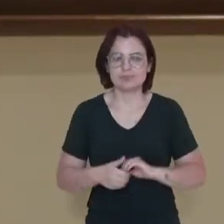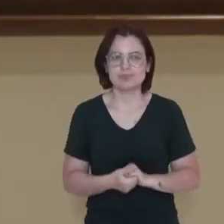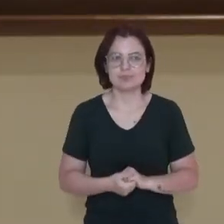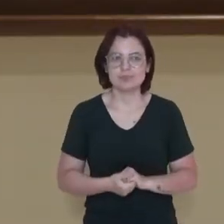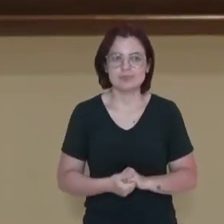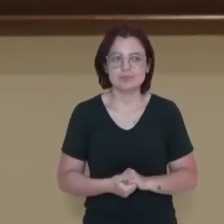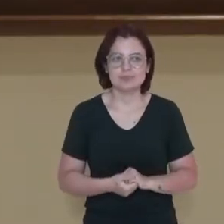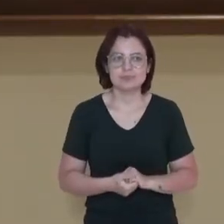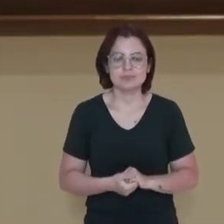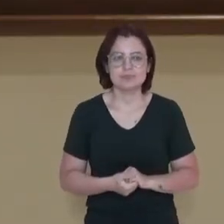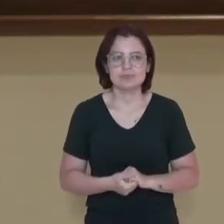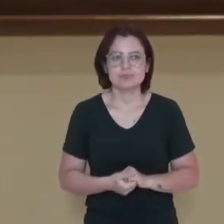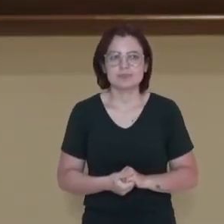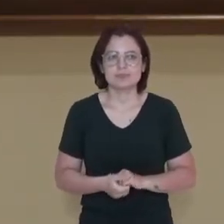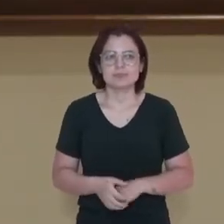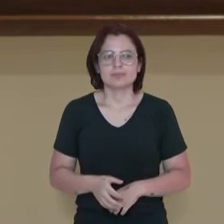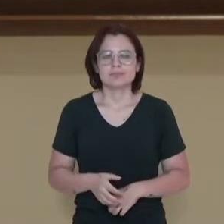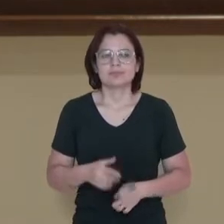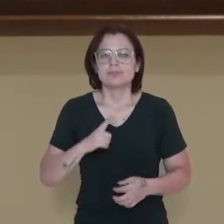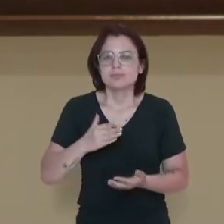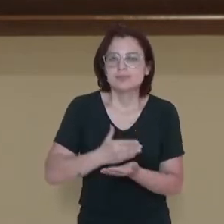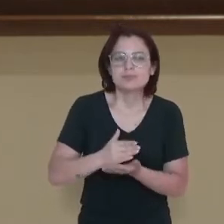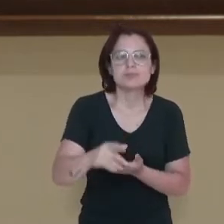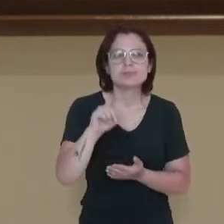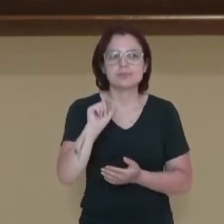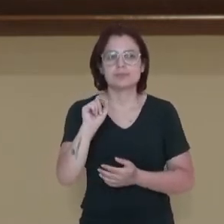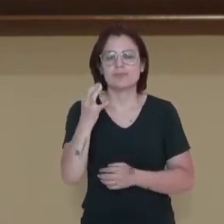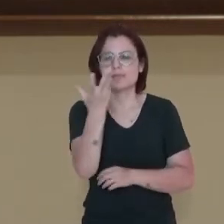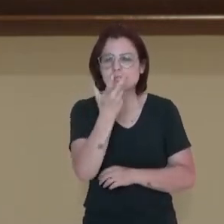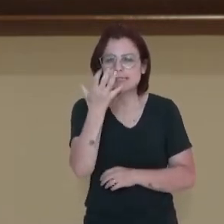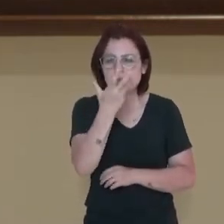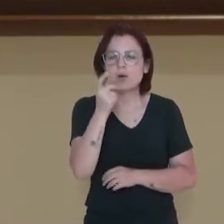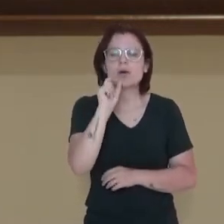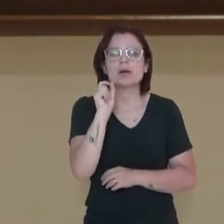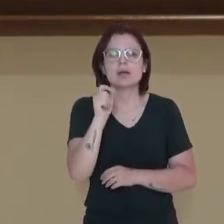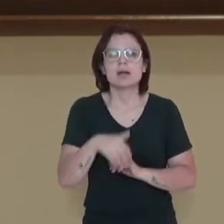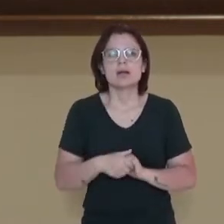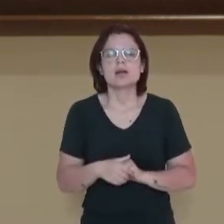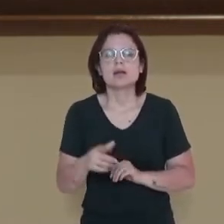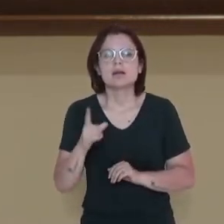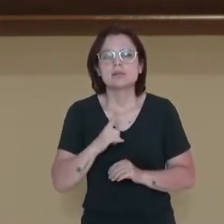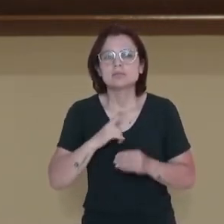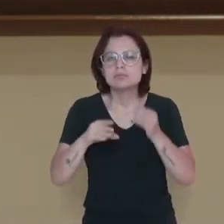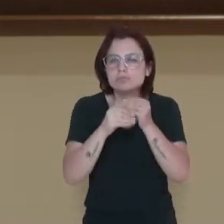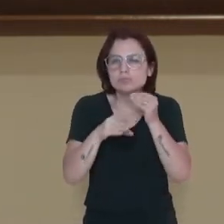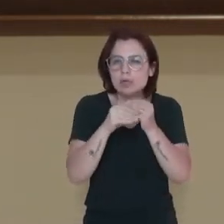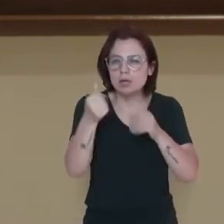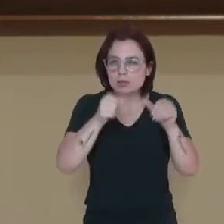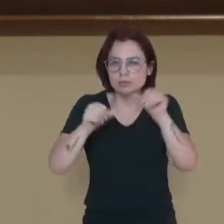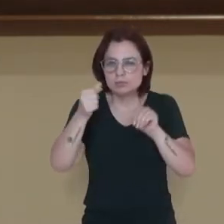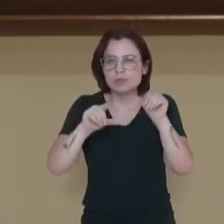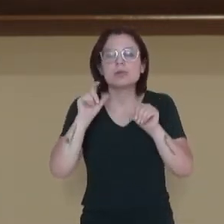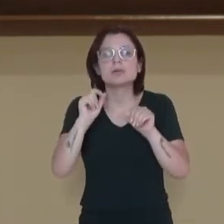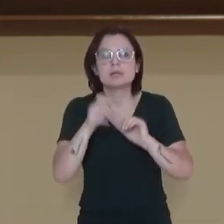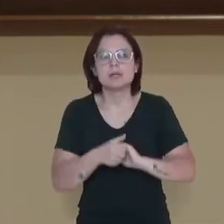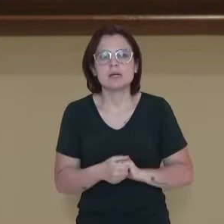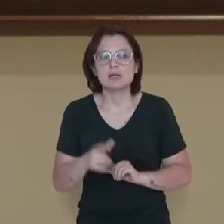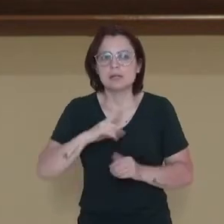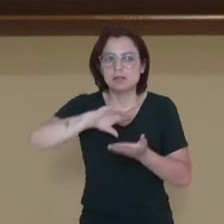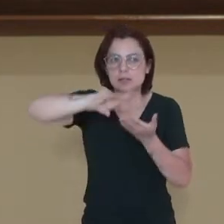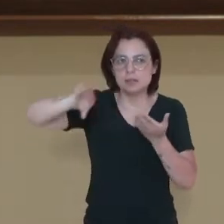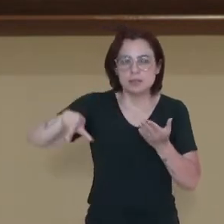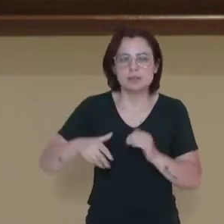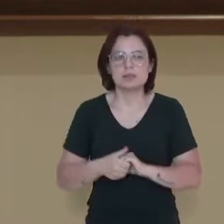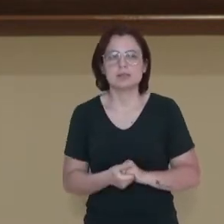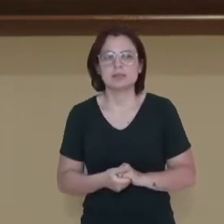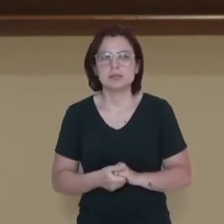essas ligações. A partir do retículo cristalino, os compostos iônicos adquirem as seguintes características. Então, são